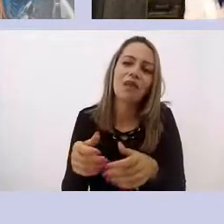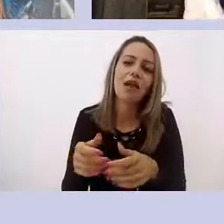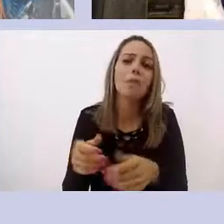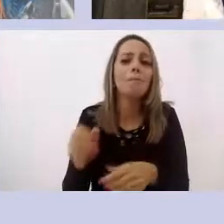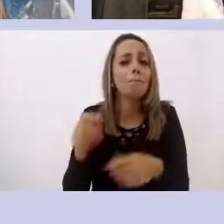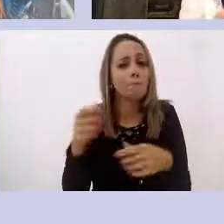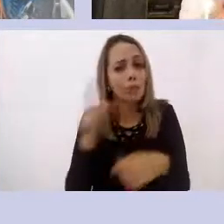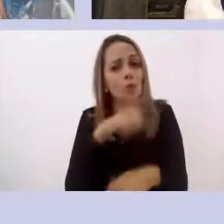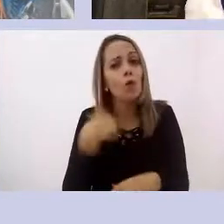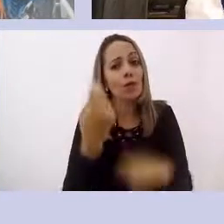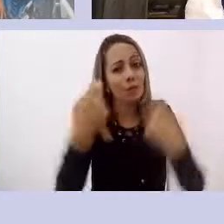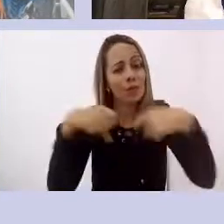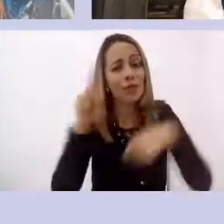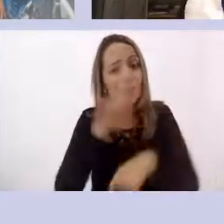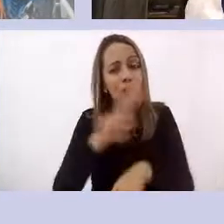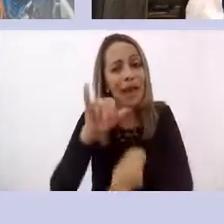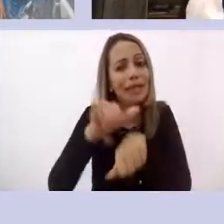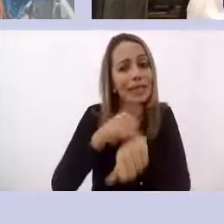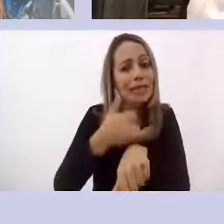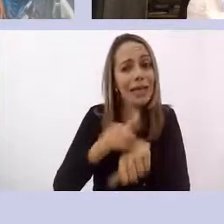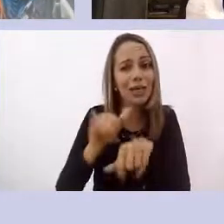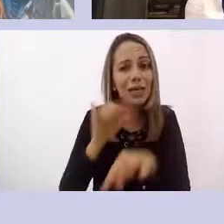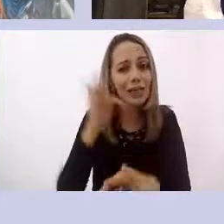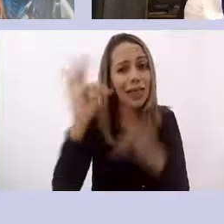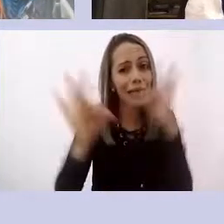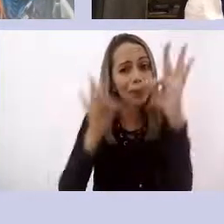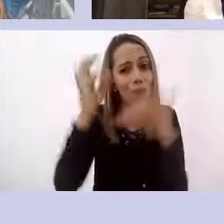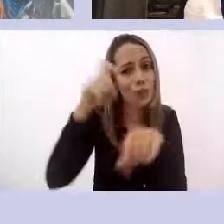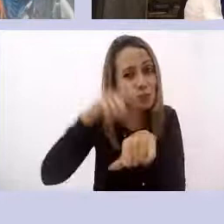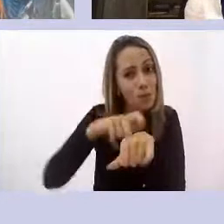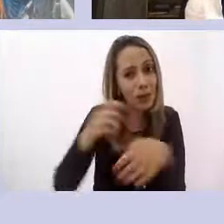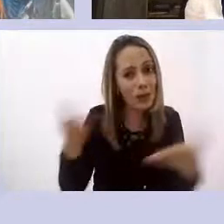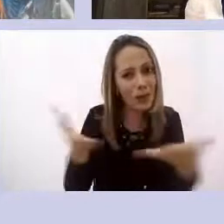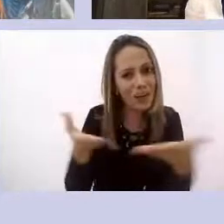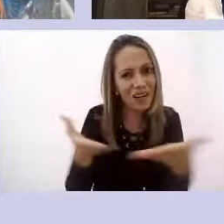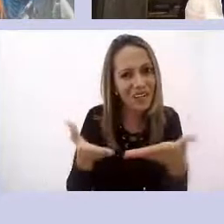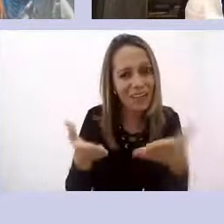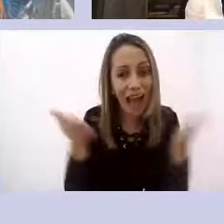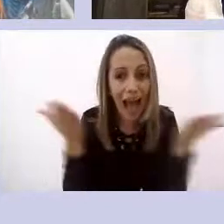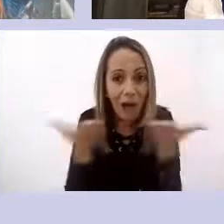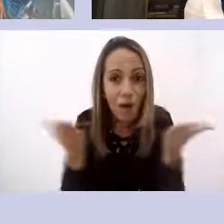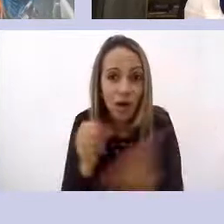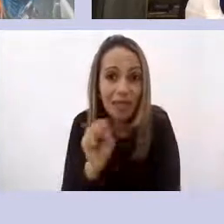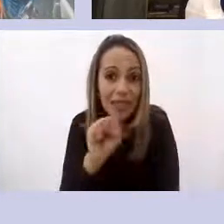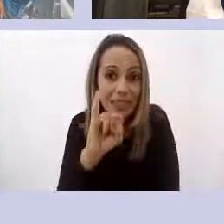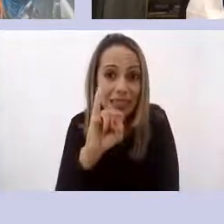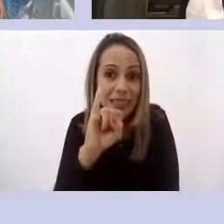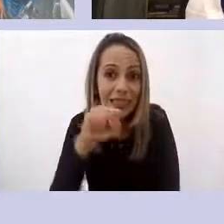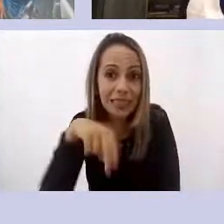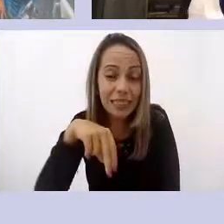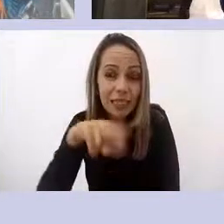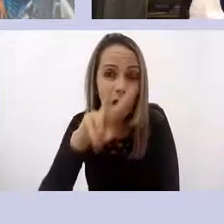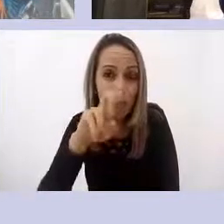e o desenvolvimento é necessário nesse momento. Está me ouvindo, Simval?